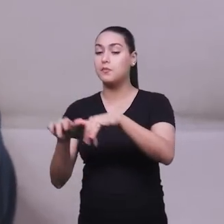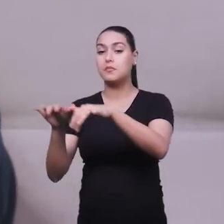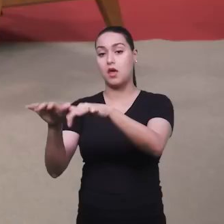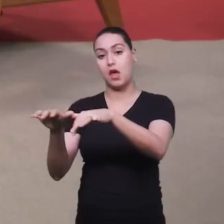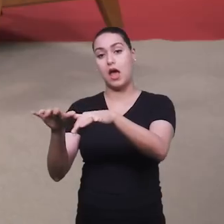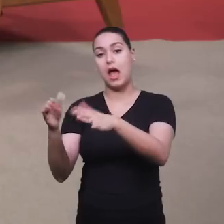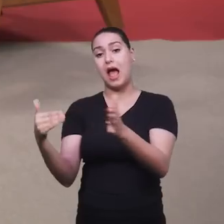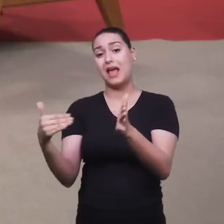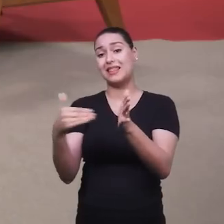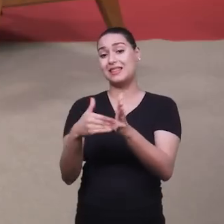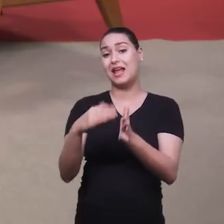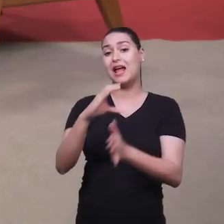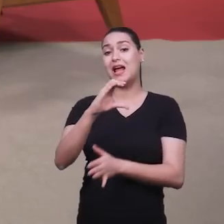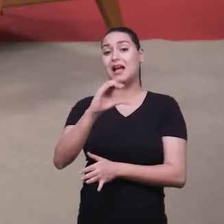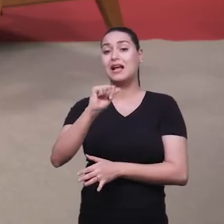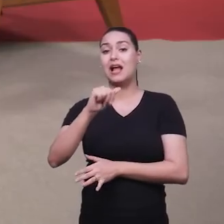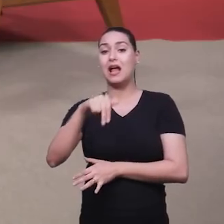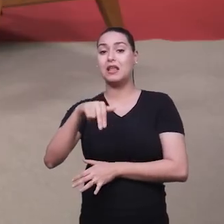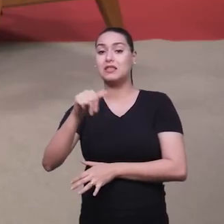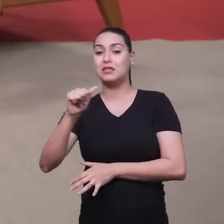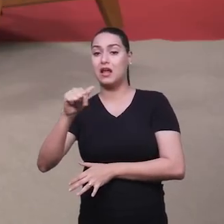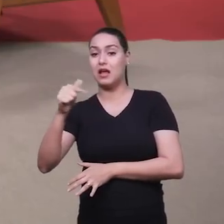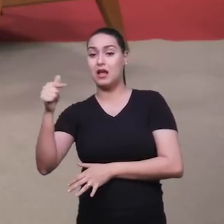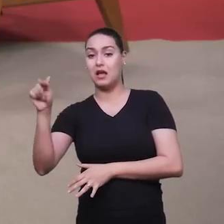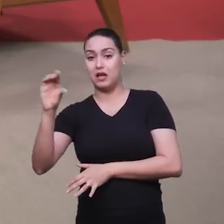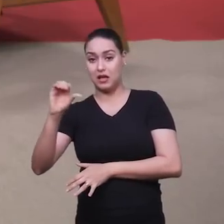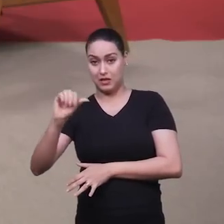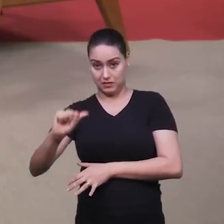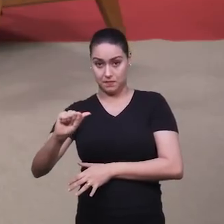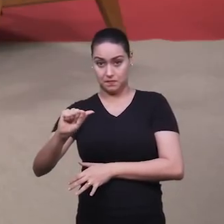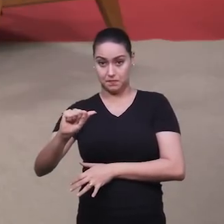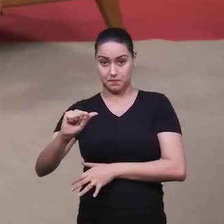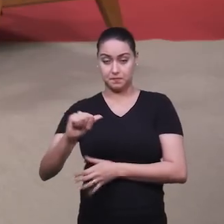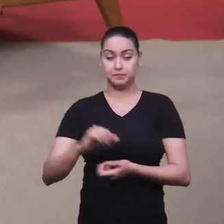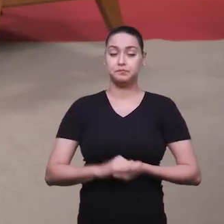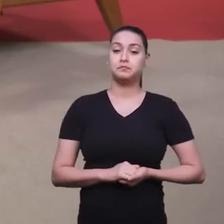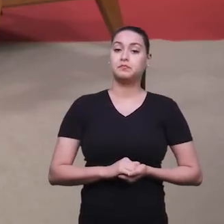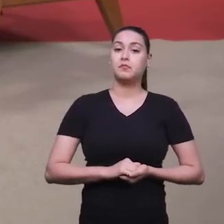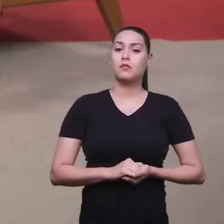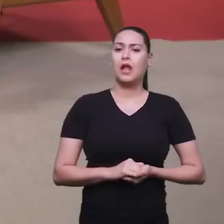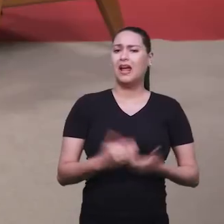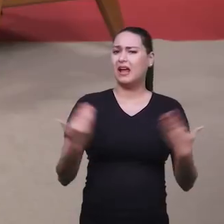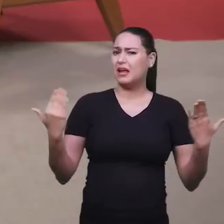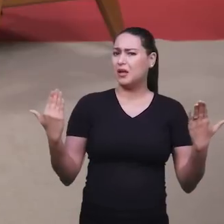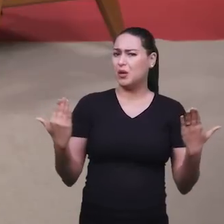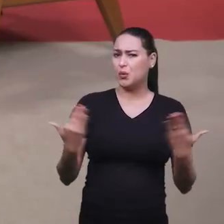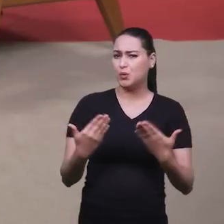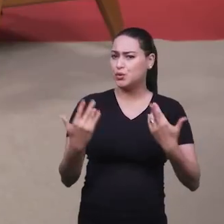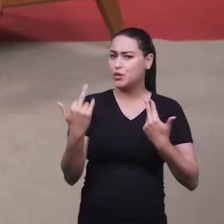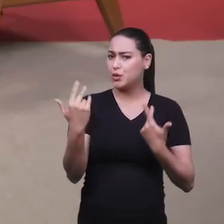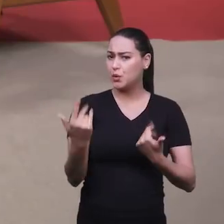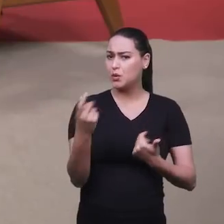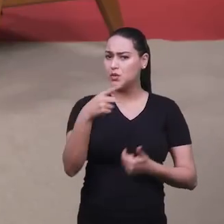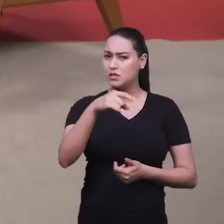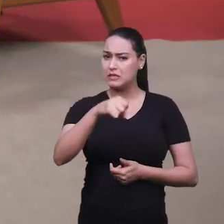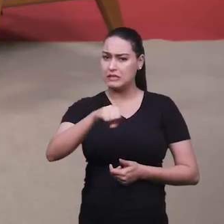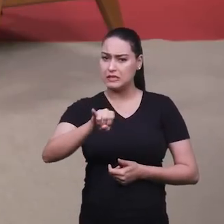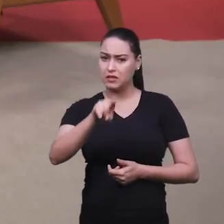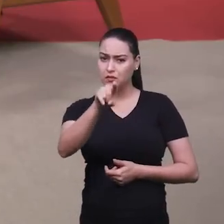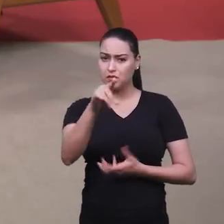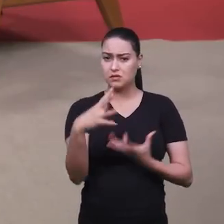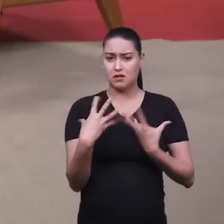Canaã celestial. É a mesma coisa hoje, né? Se você aceitar a palavra, se